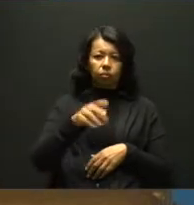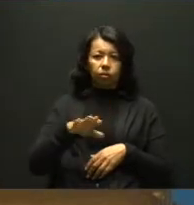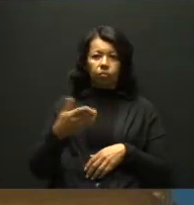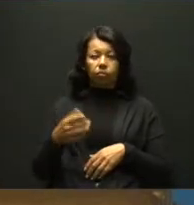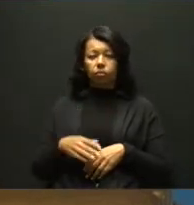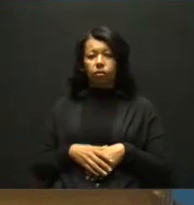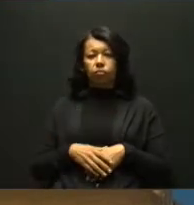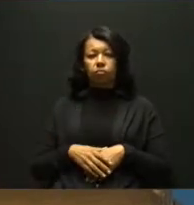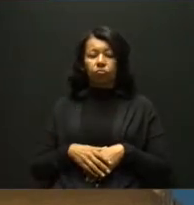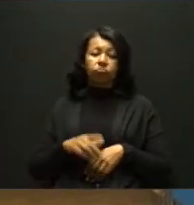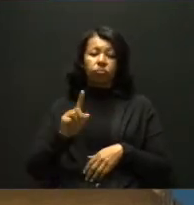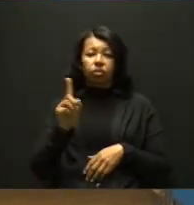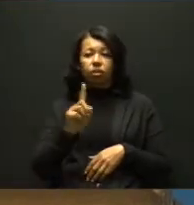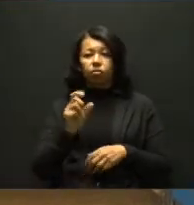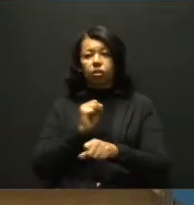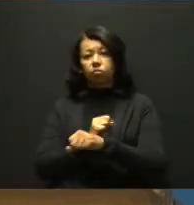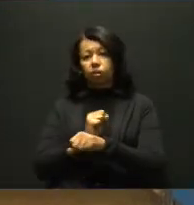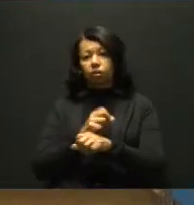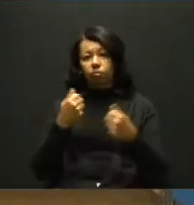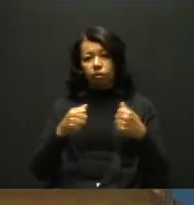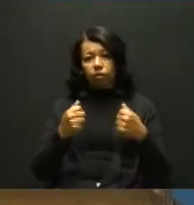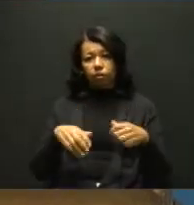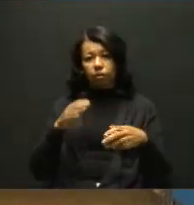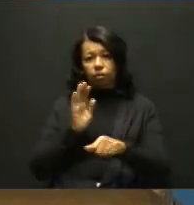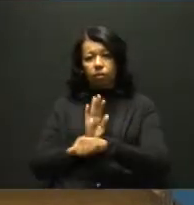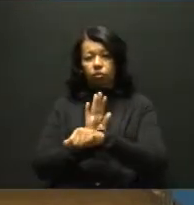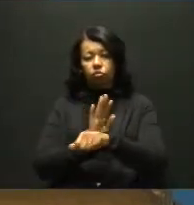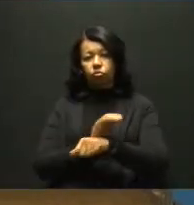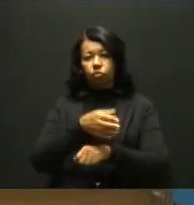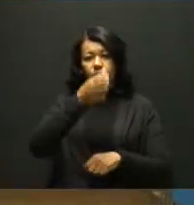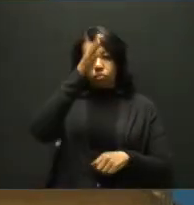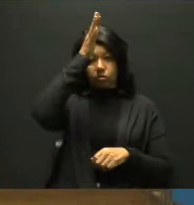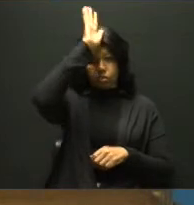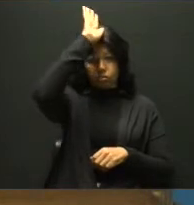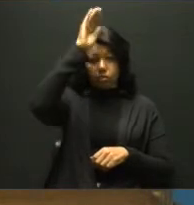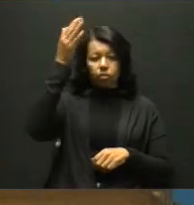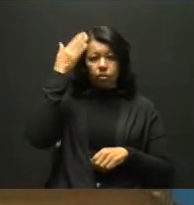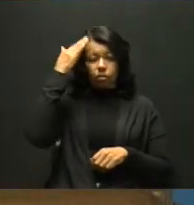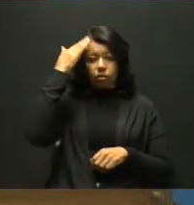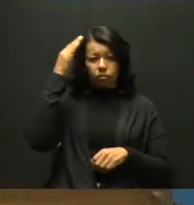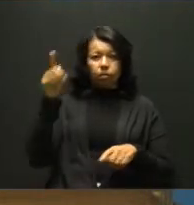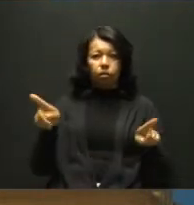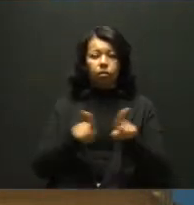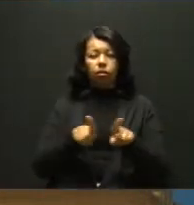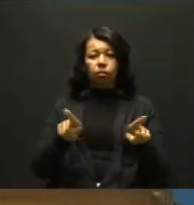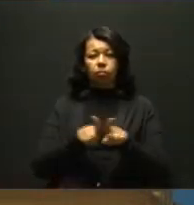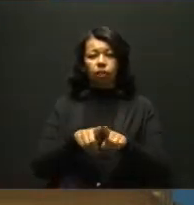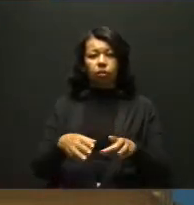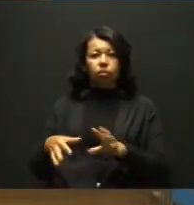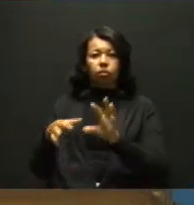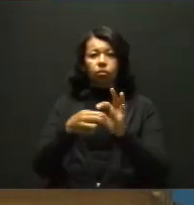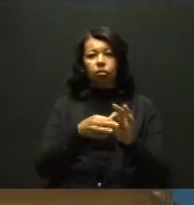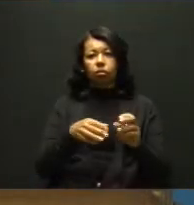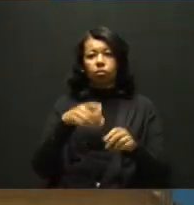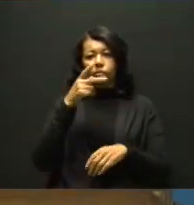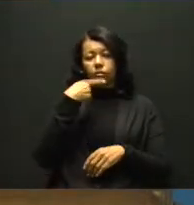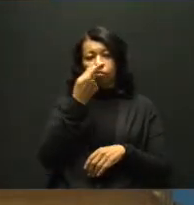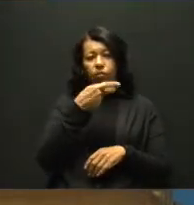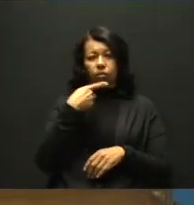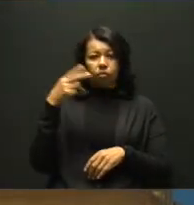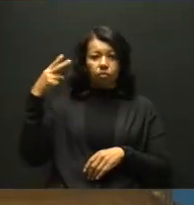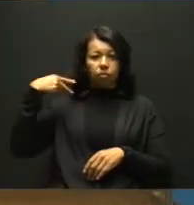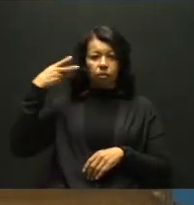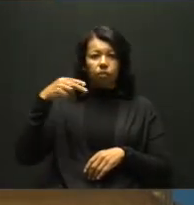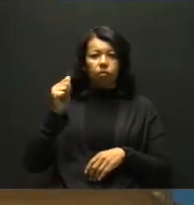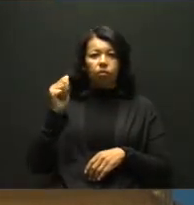menos se espera necessita da ajuda do corpo de bombeiros a gente sabe também fazendo coro a palavra o vereador